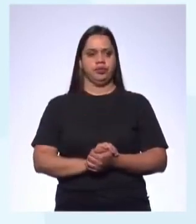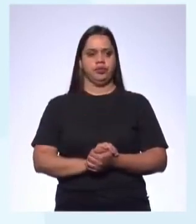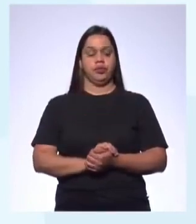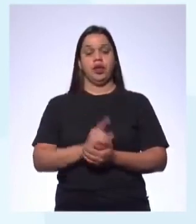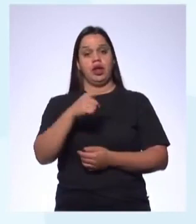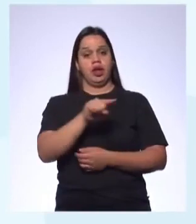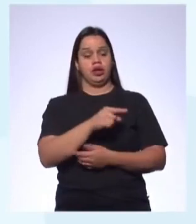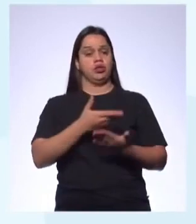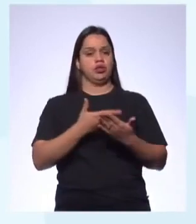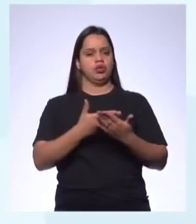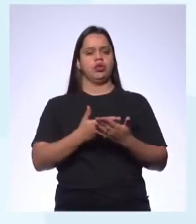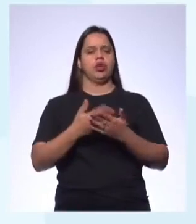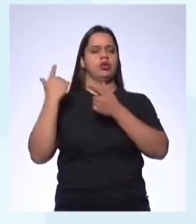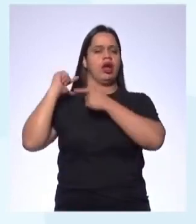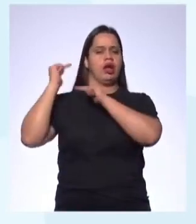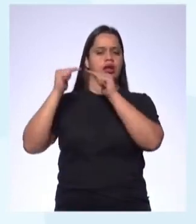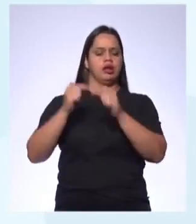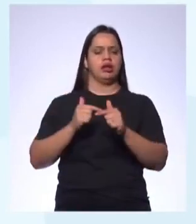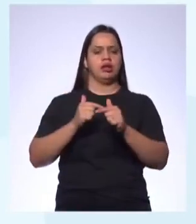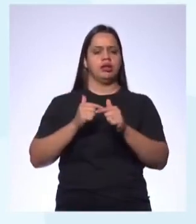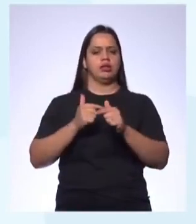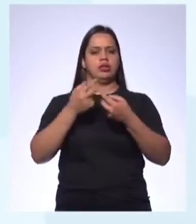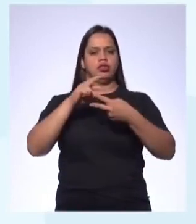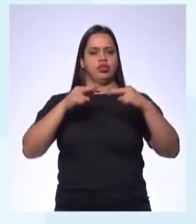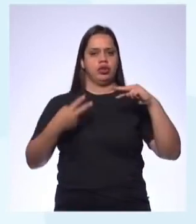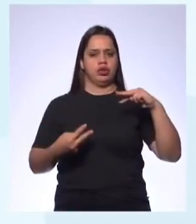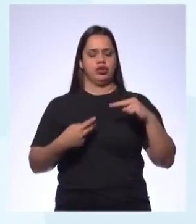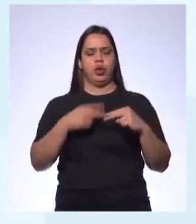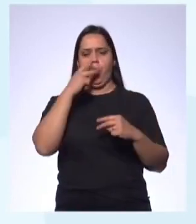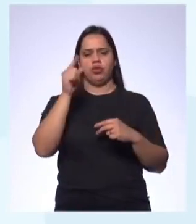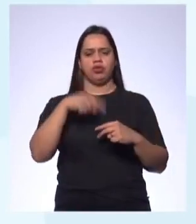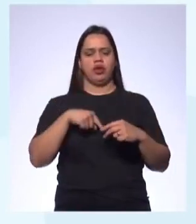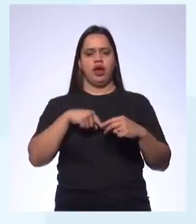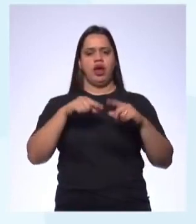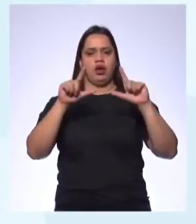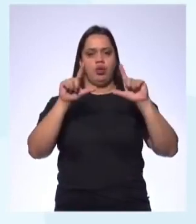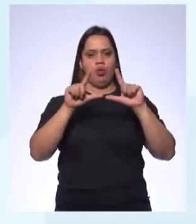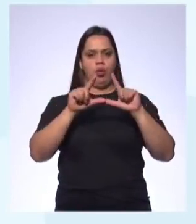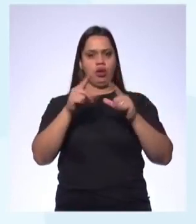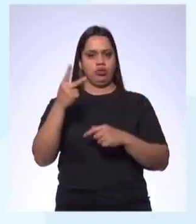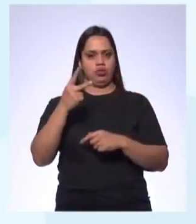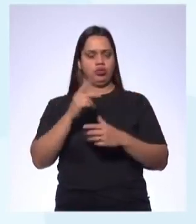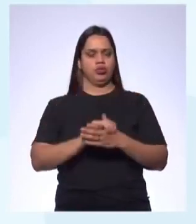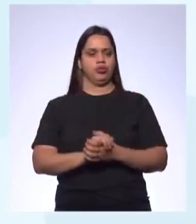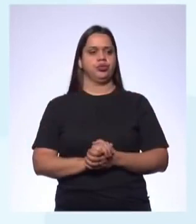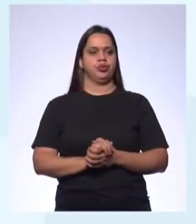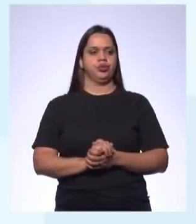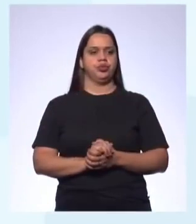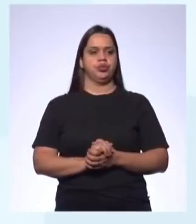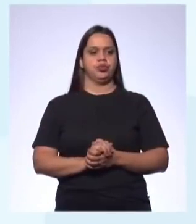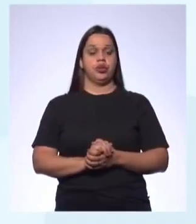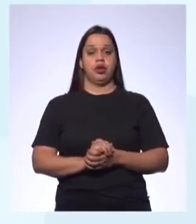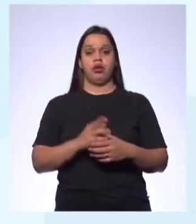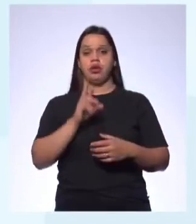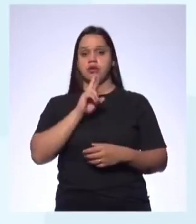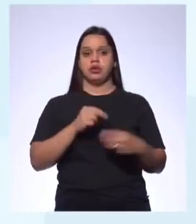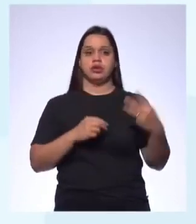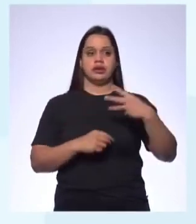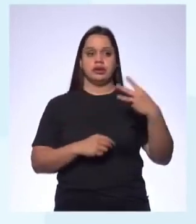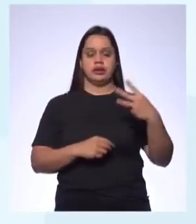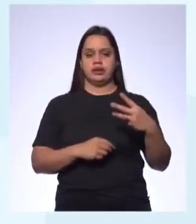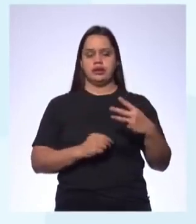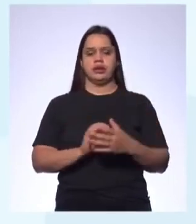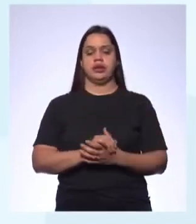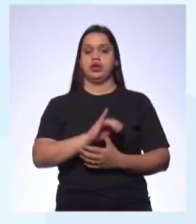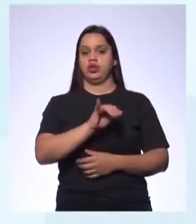né? Se eu não me engano, acho que estava no segundo quadro da história. E who does João look like? Com quem que o João se